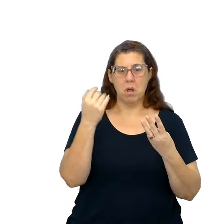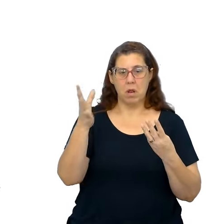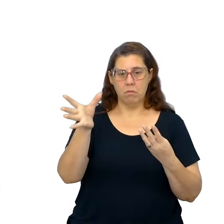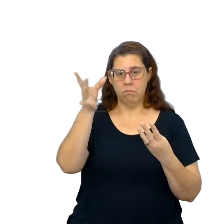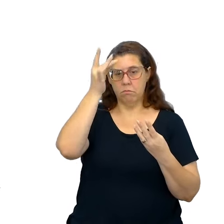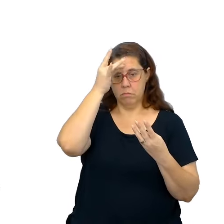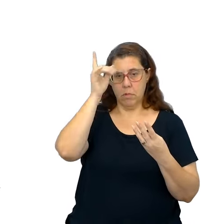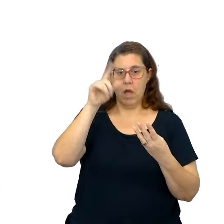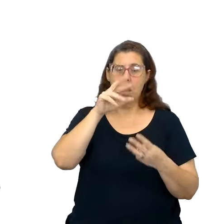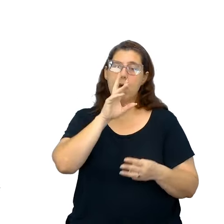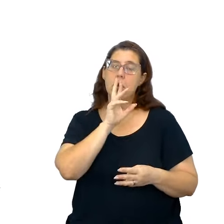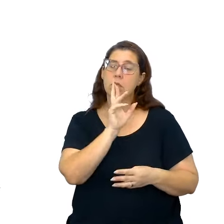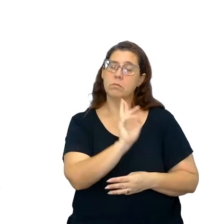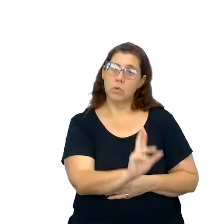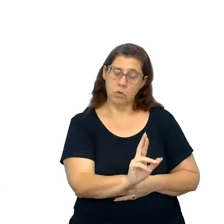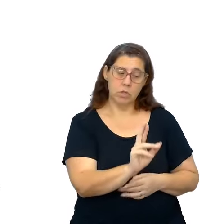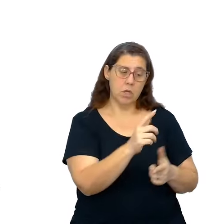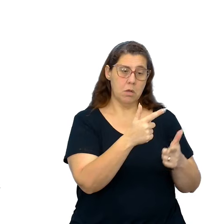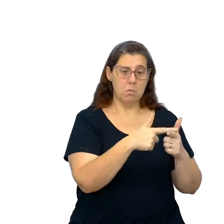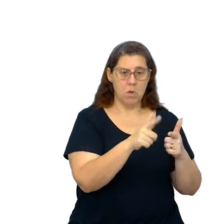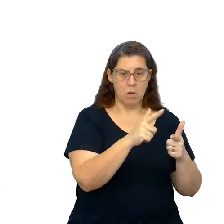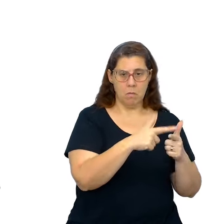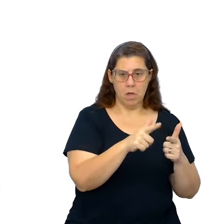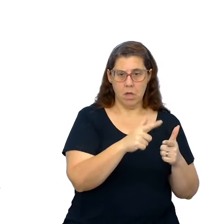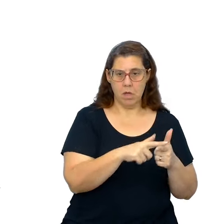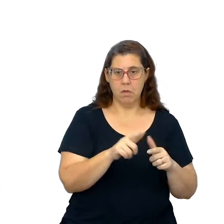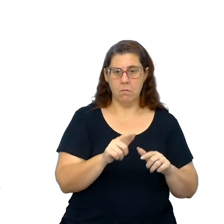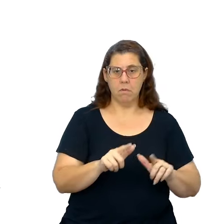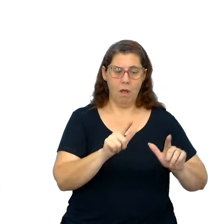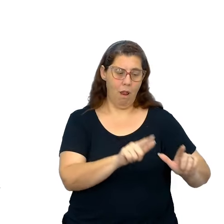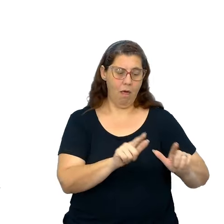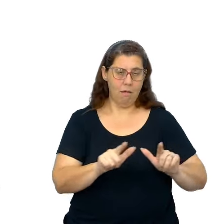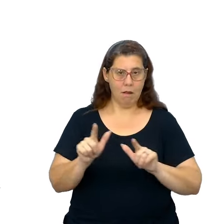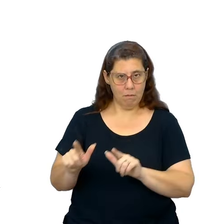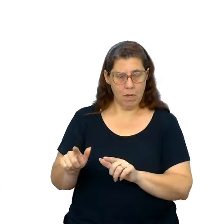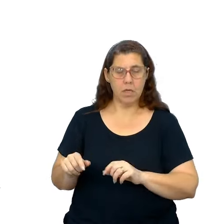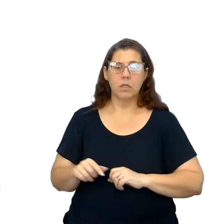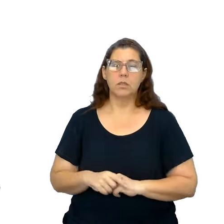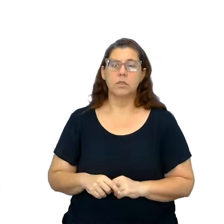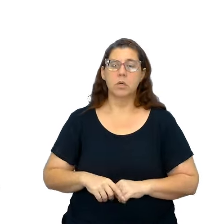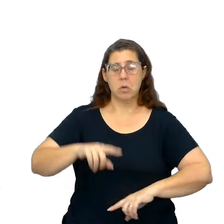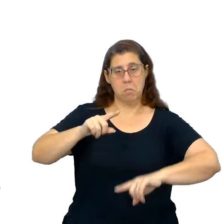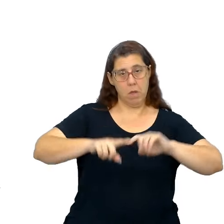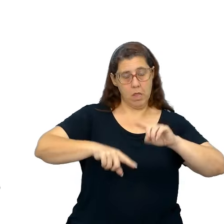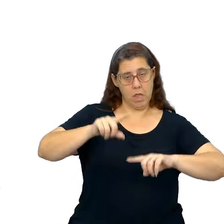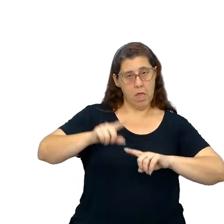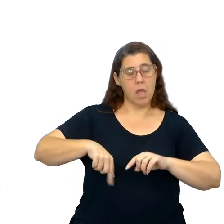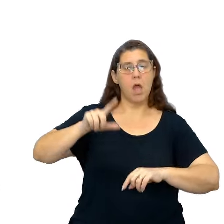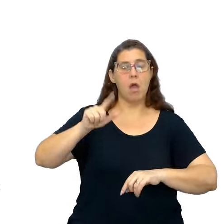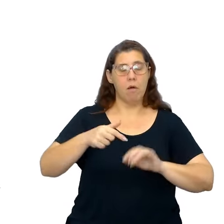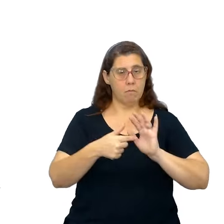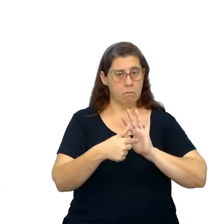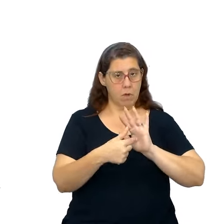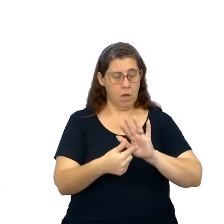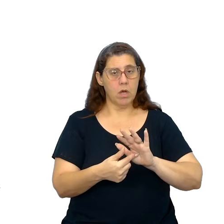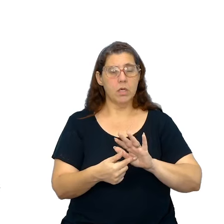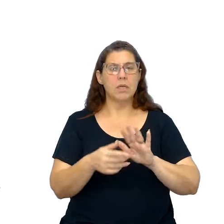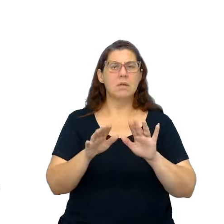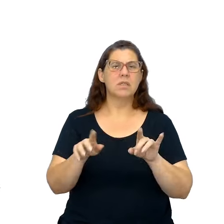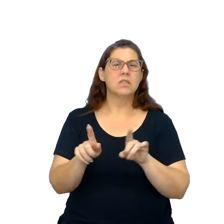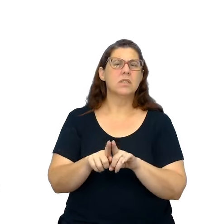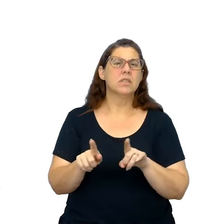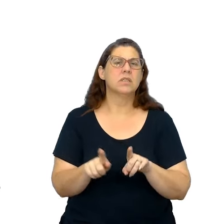conta, que é o resolver problemas de ladrilhamento, é um ponto importante, né? O material vai trabalhar em cima disso, mas ele